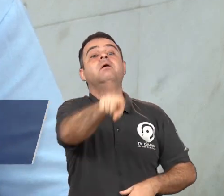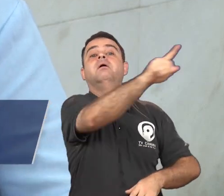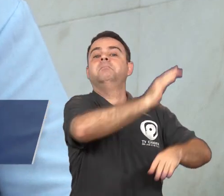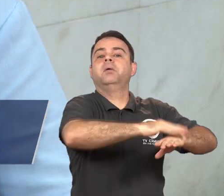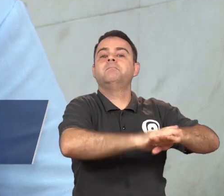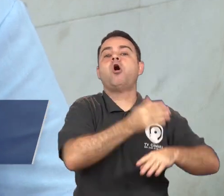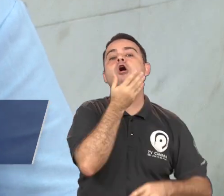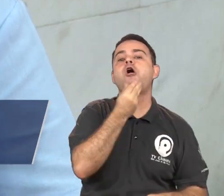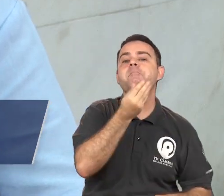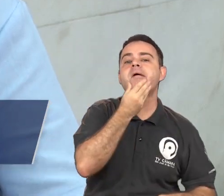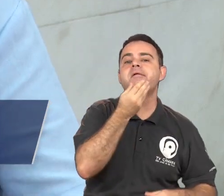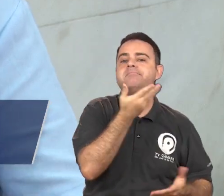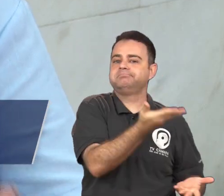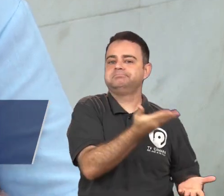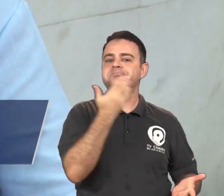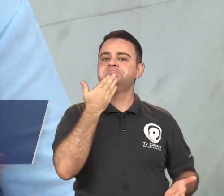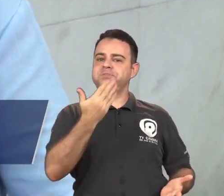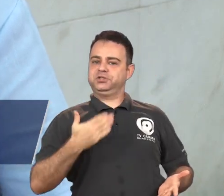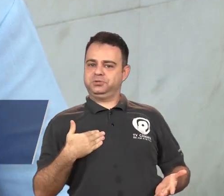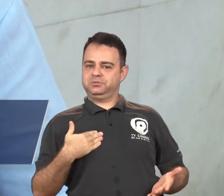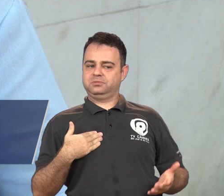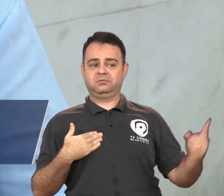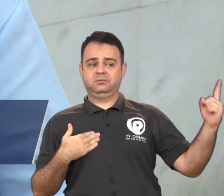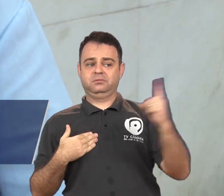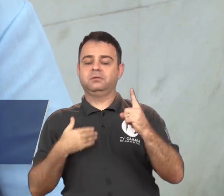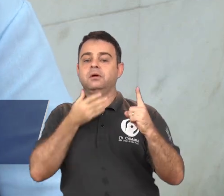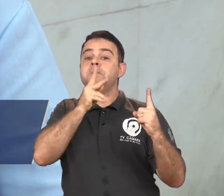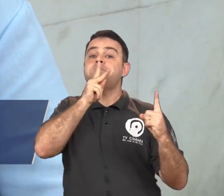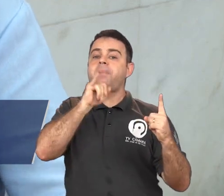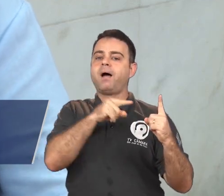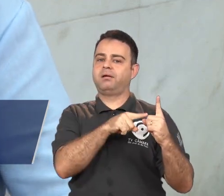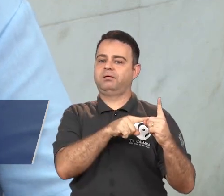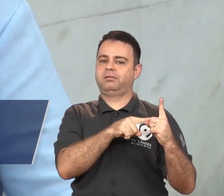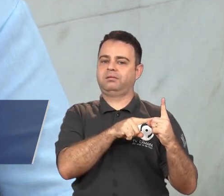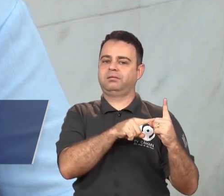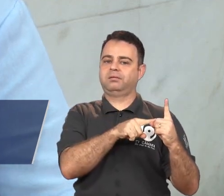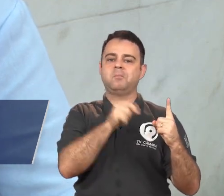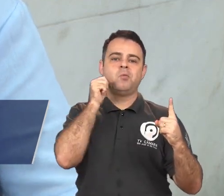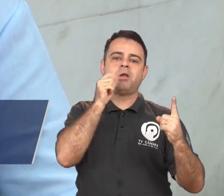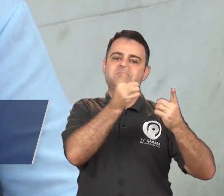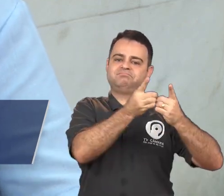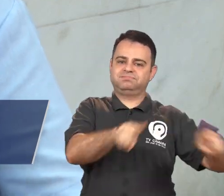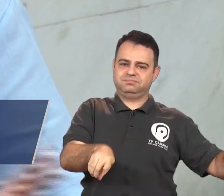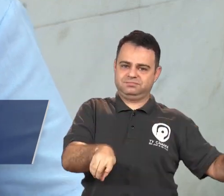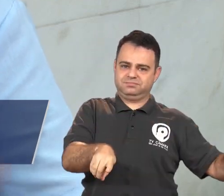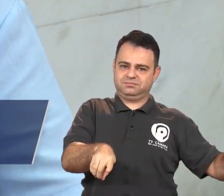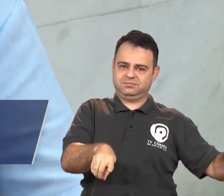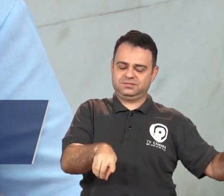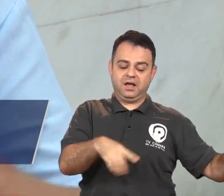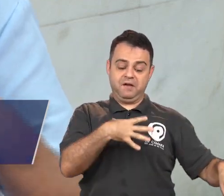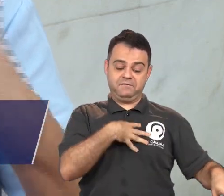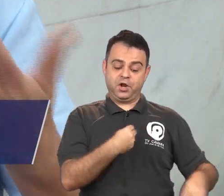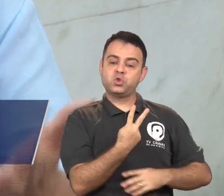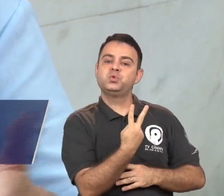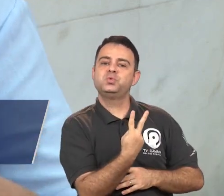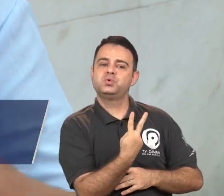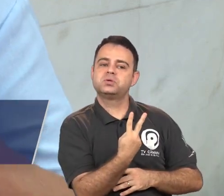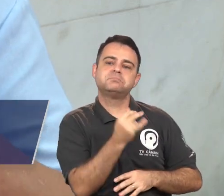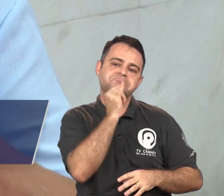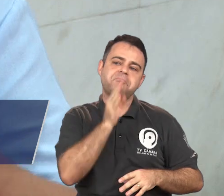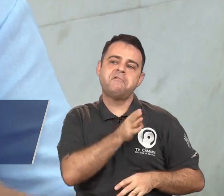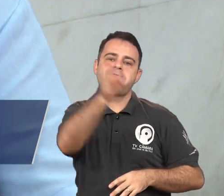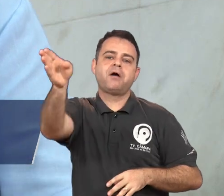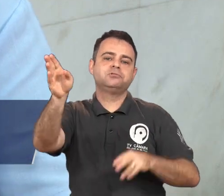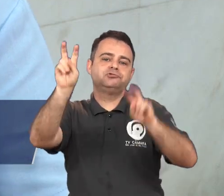colocação de um pai separado e que tinha 2 filhas meninas, e toda vez que ele ia no shopping,